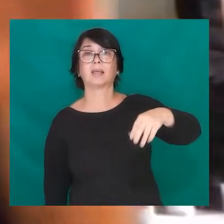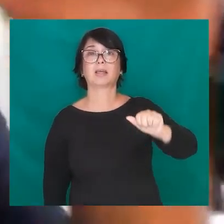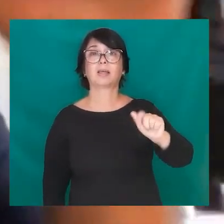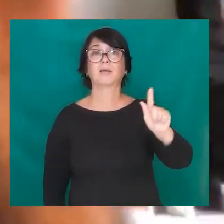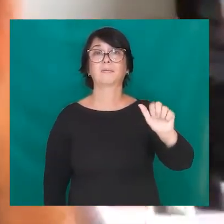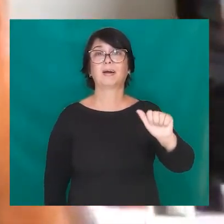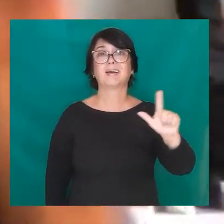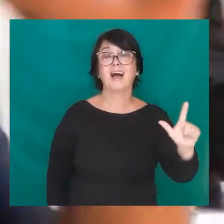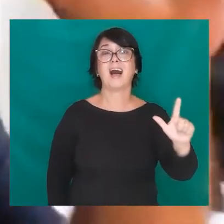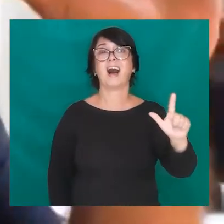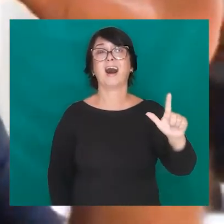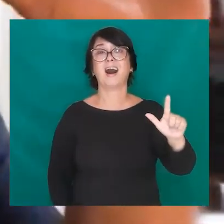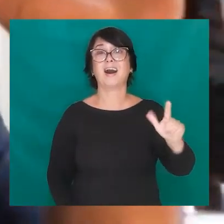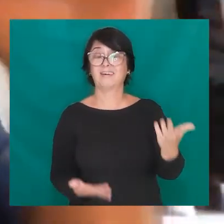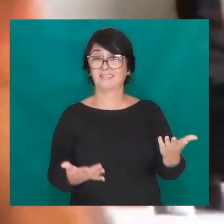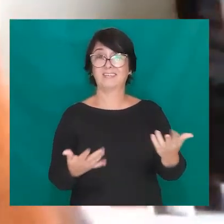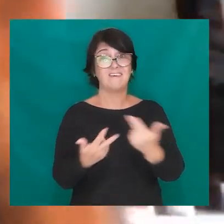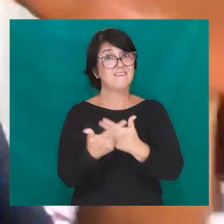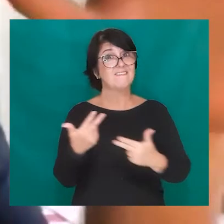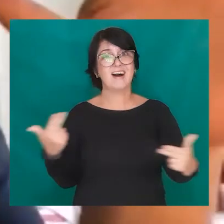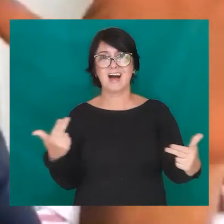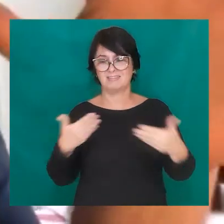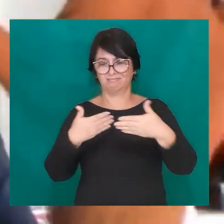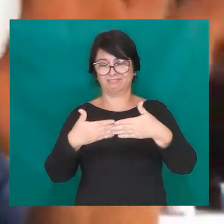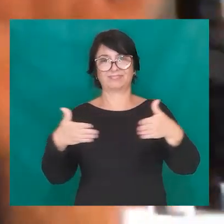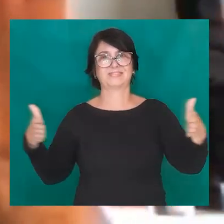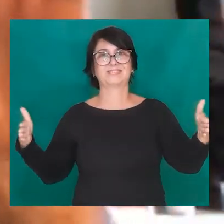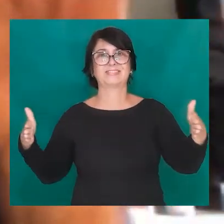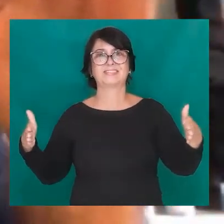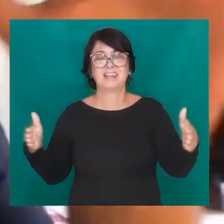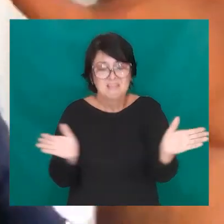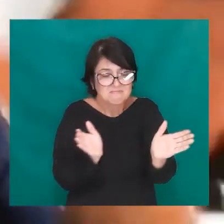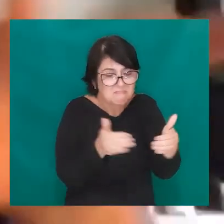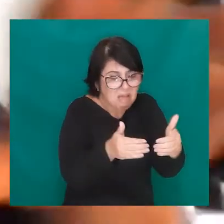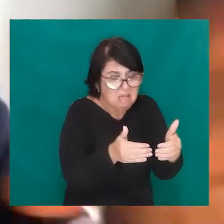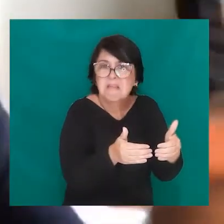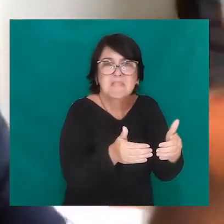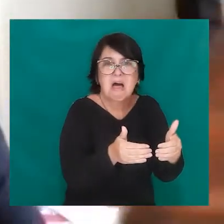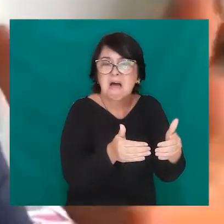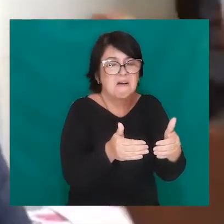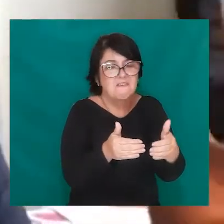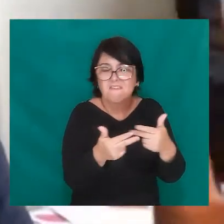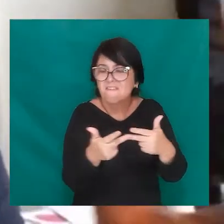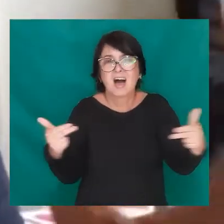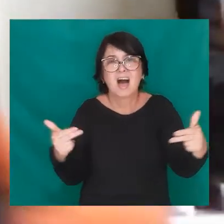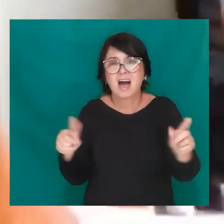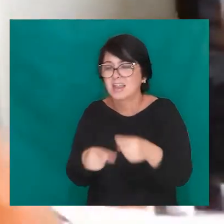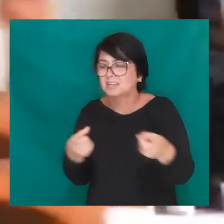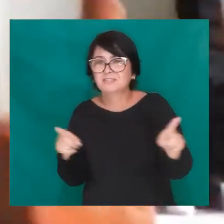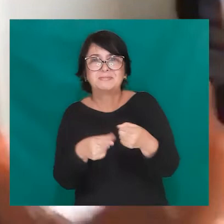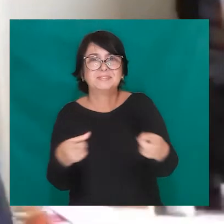tem um campo musical bem aberto, assim, até sempre curti Elton John também, gostava de ouvir Elton